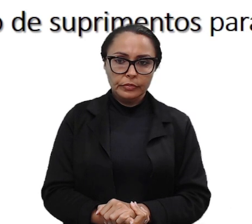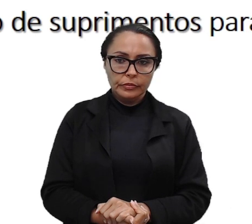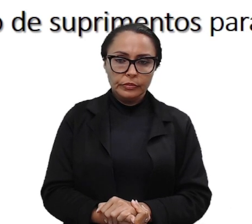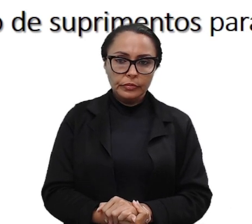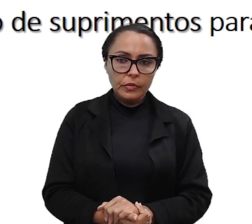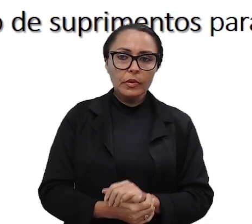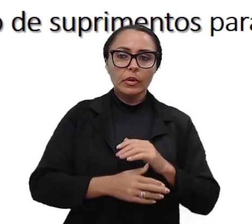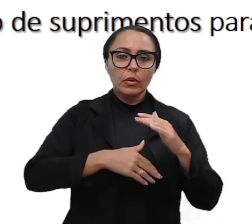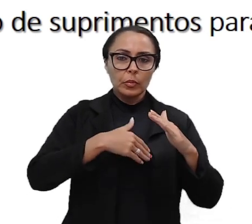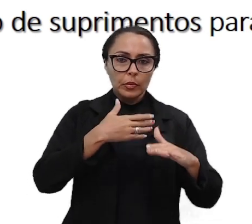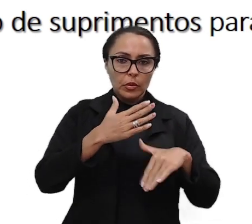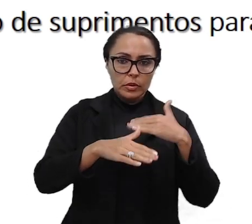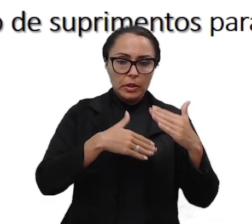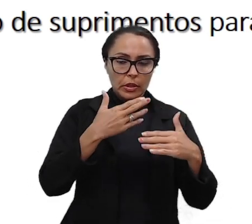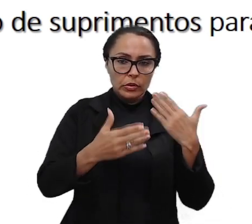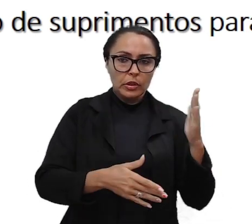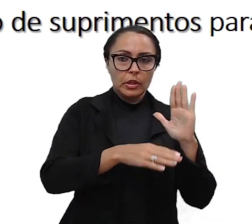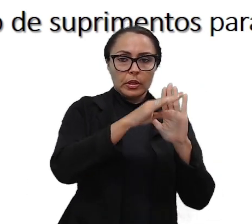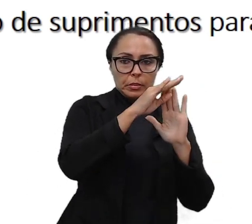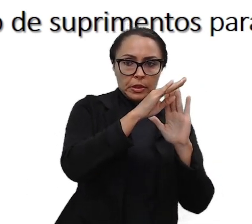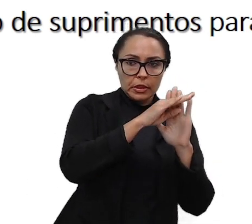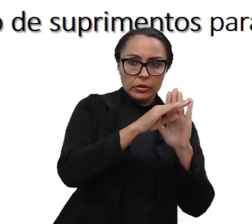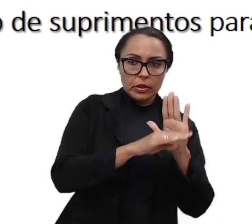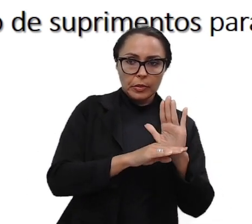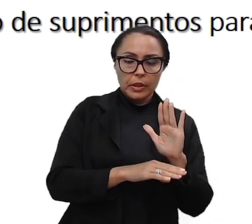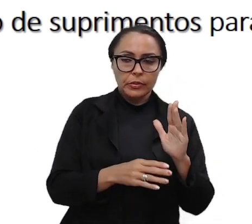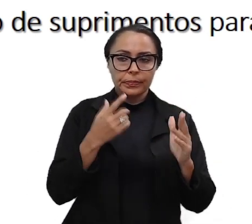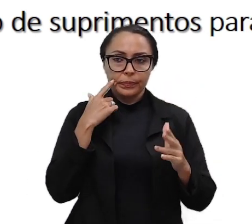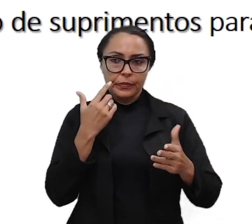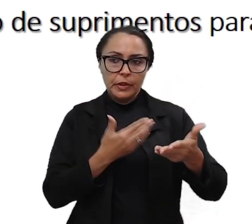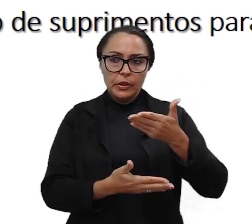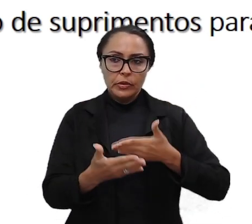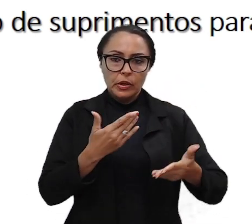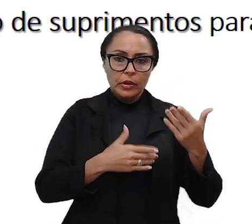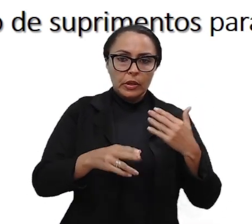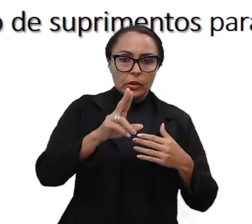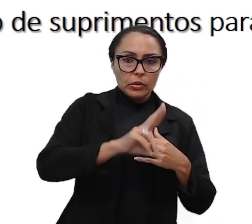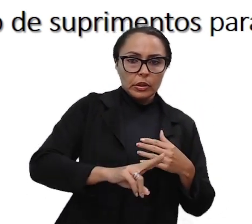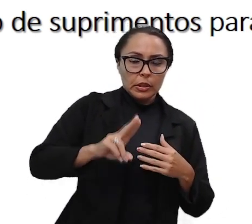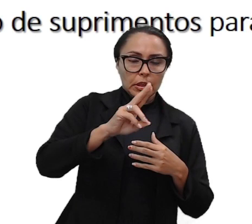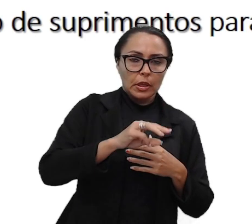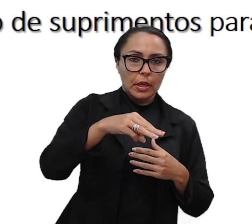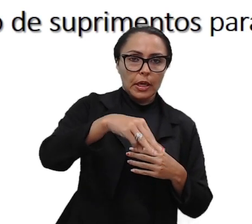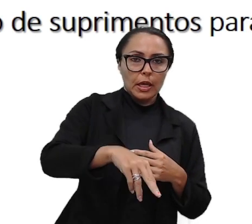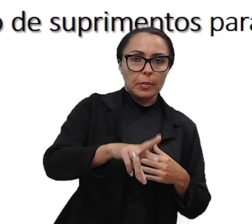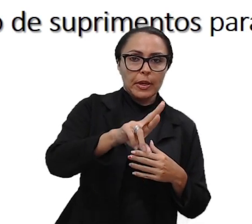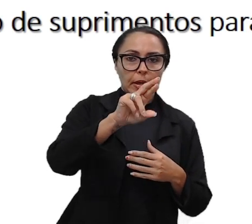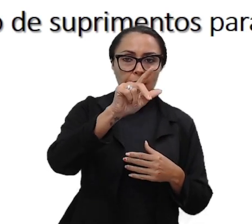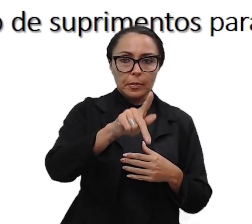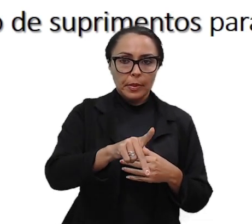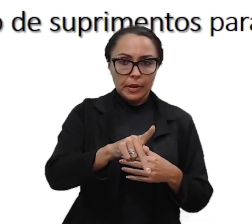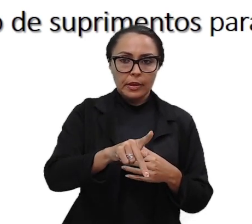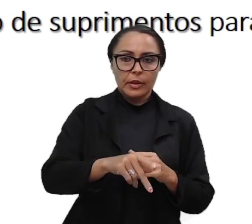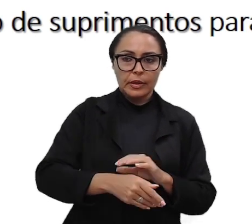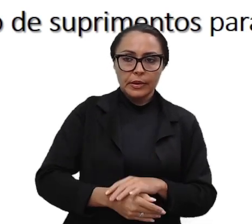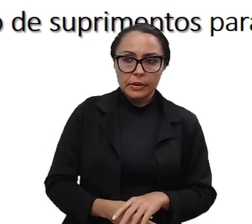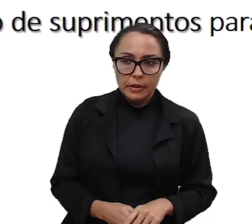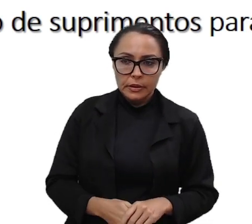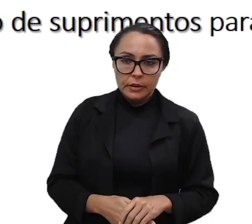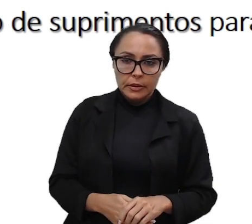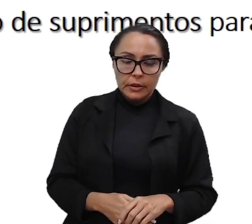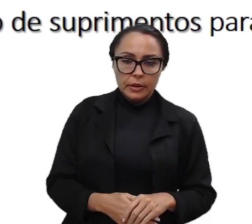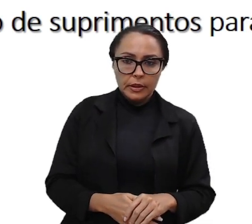O processo de planejamento de produção envolve a utilização de ferramentas como MRP, que é